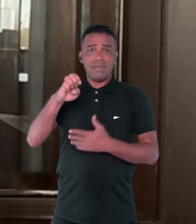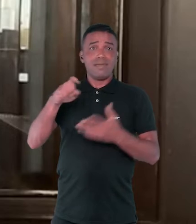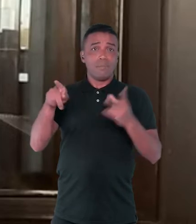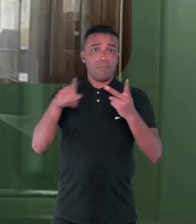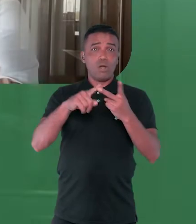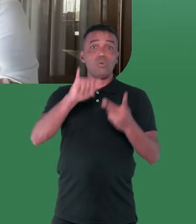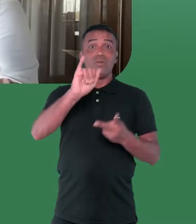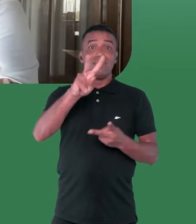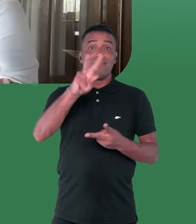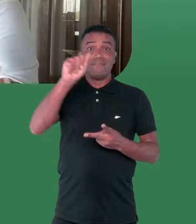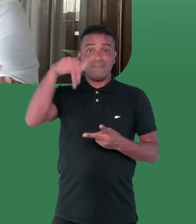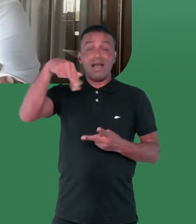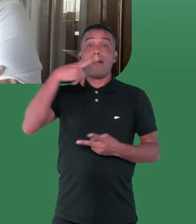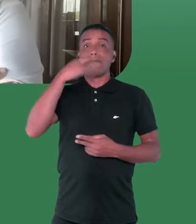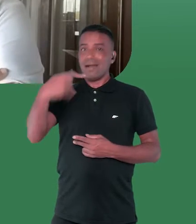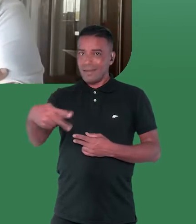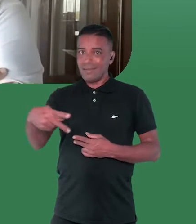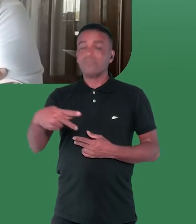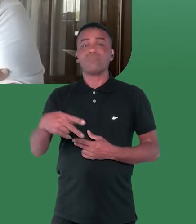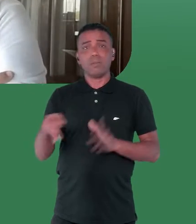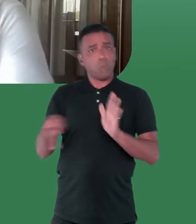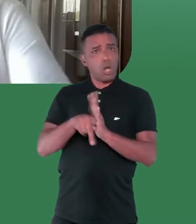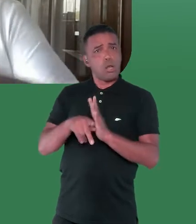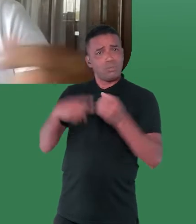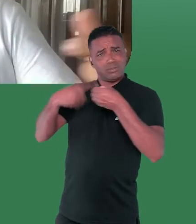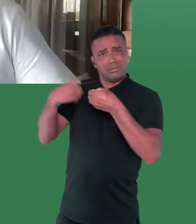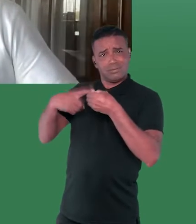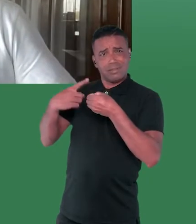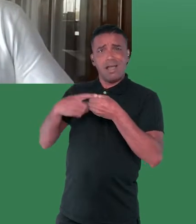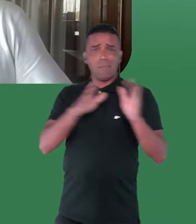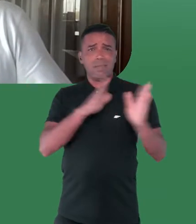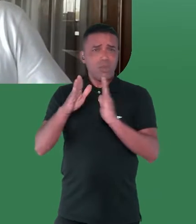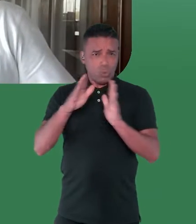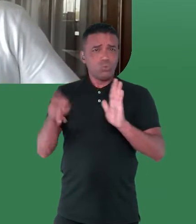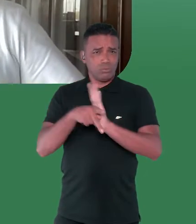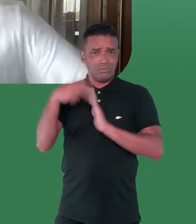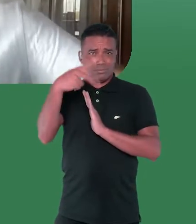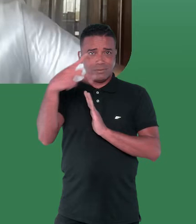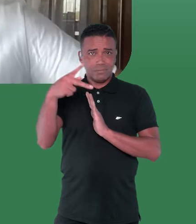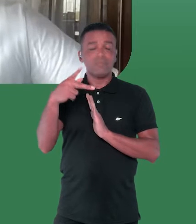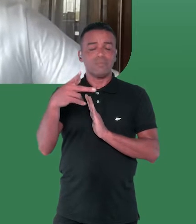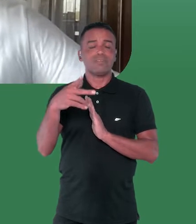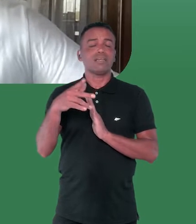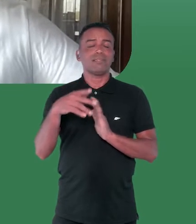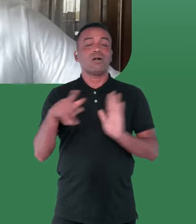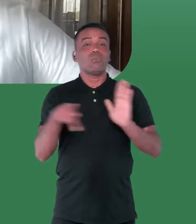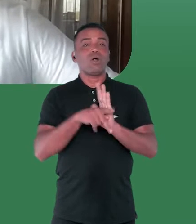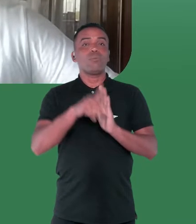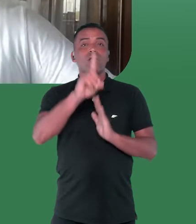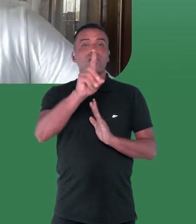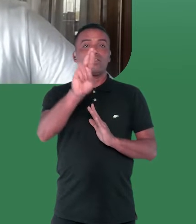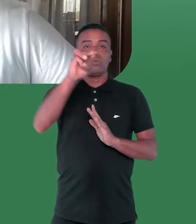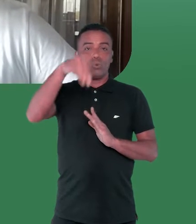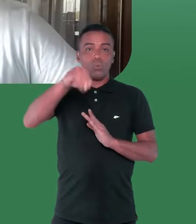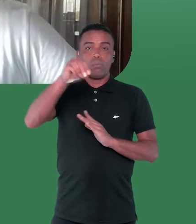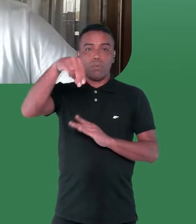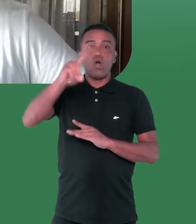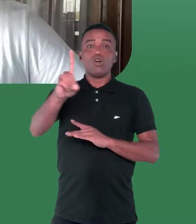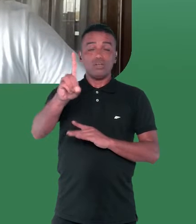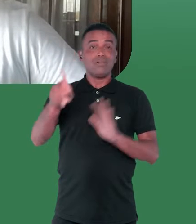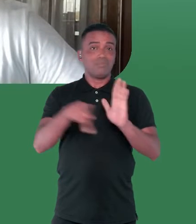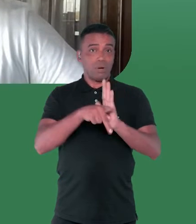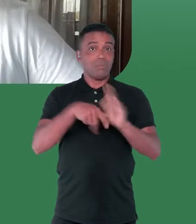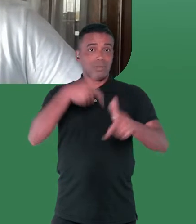seu contemporâneo, né? Que é meu contemporâneo, e do outro Drummond, que hoje trabalha na Itatiaia, o neto dele já trabalha na Itatiaia